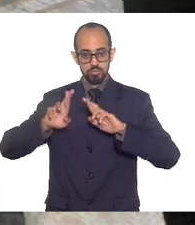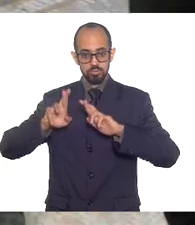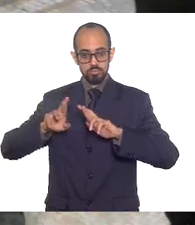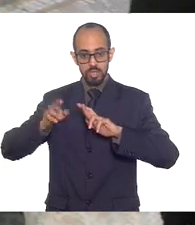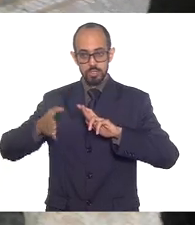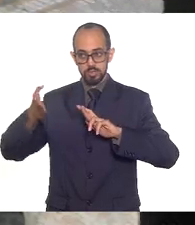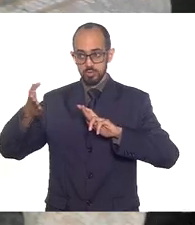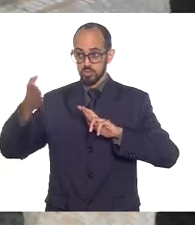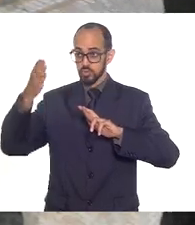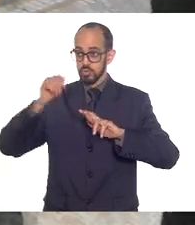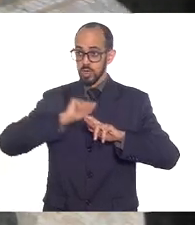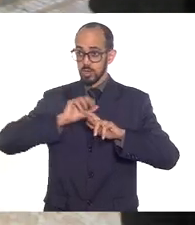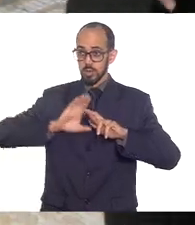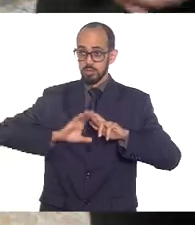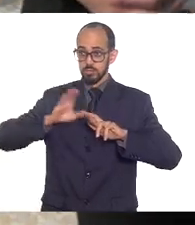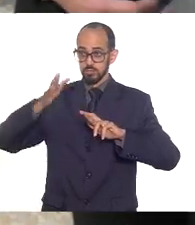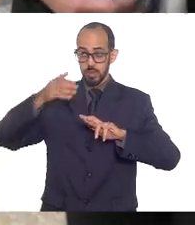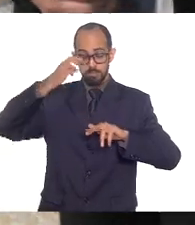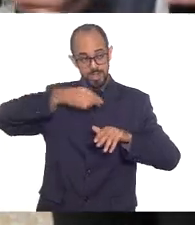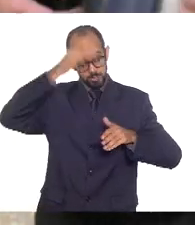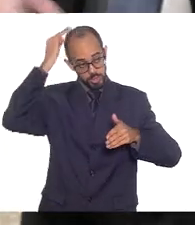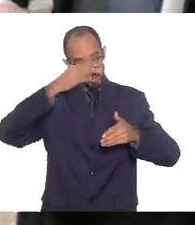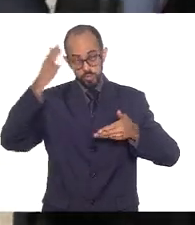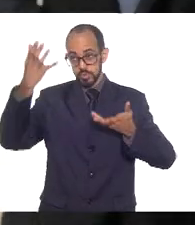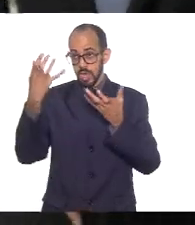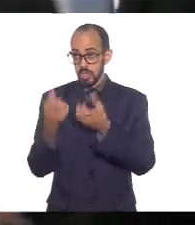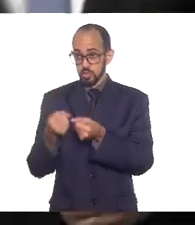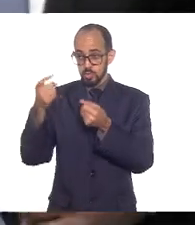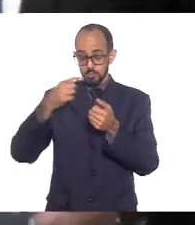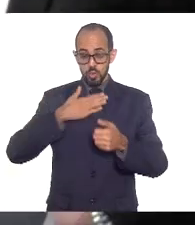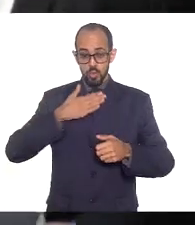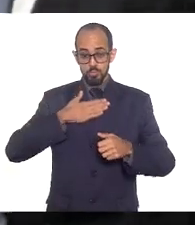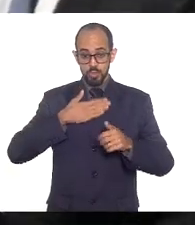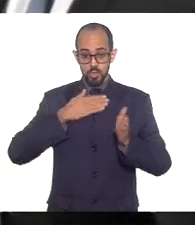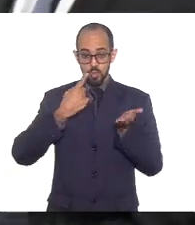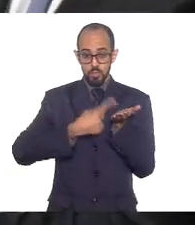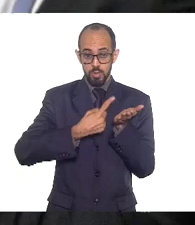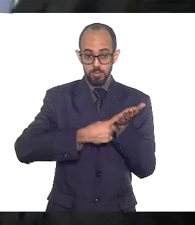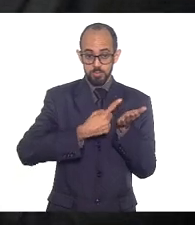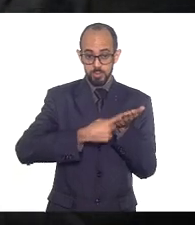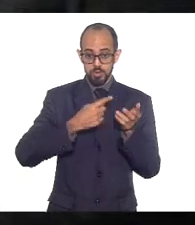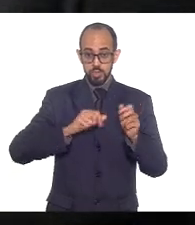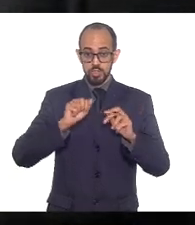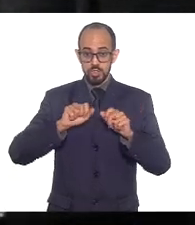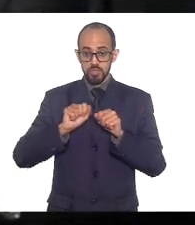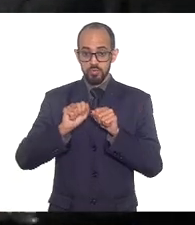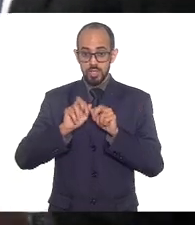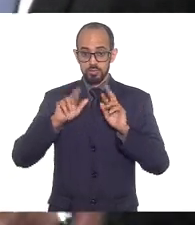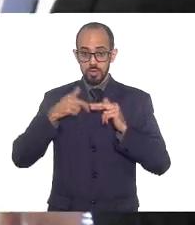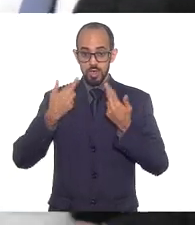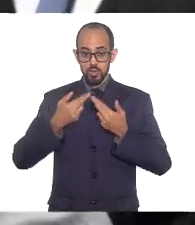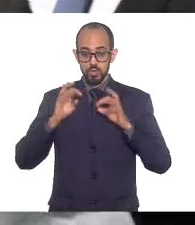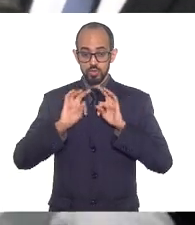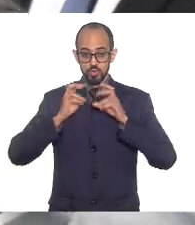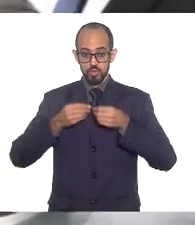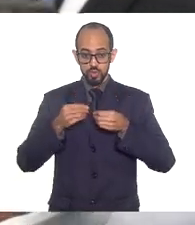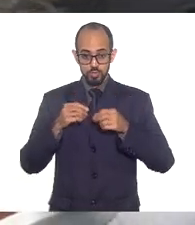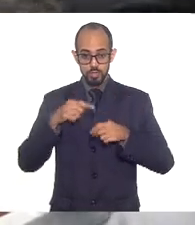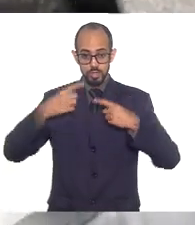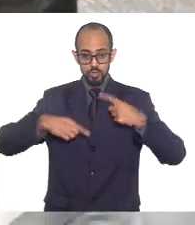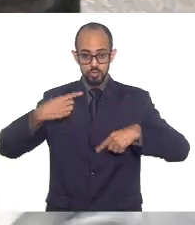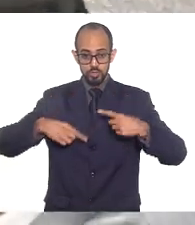vossa excelência Assumir o compromisso com a deputada Lucinha que a gente possa no recesso reunir todos os segmentos para discutir essa questão